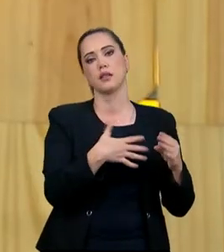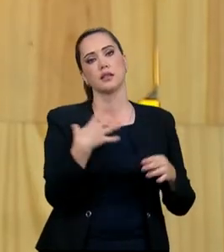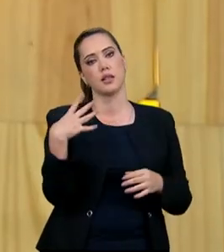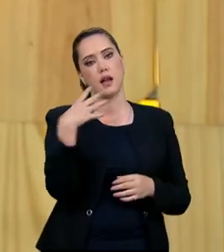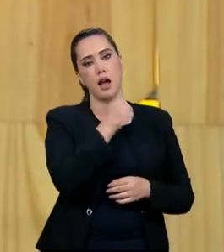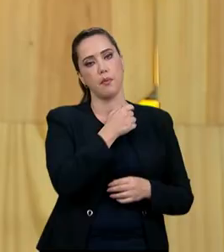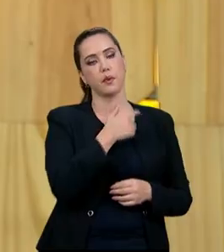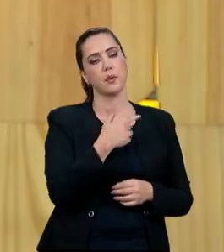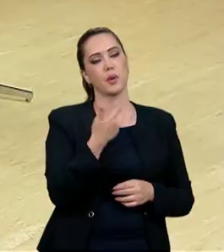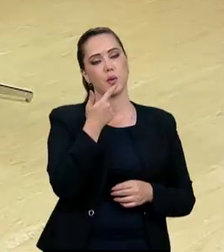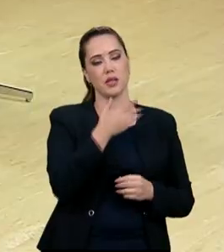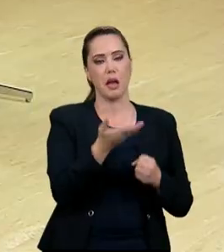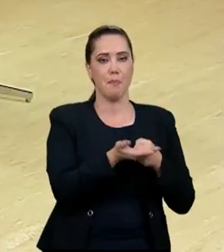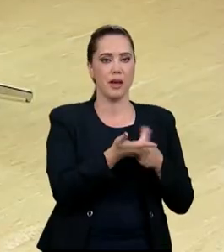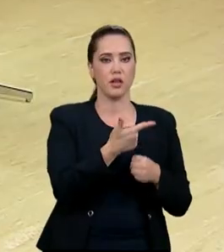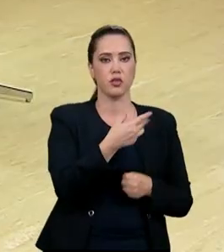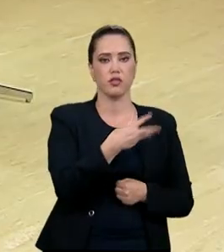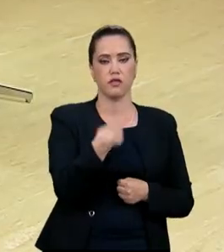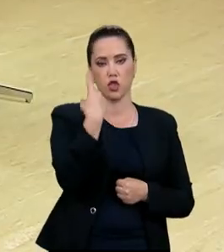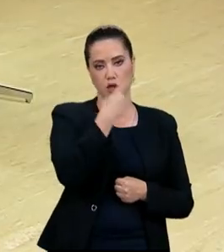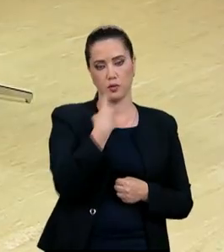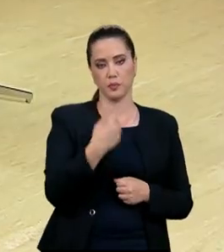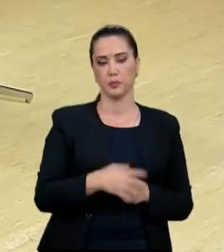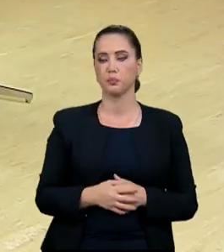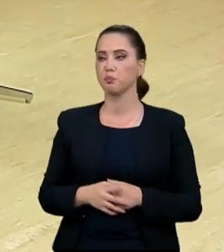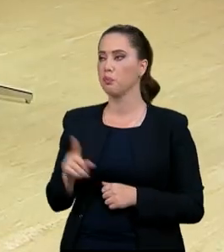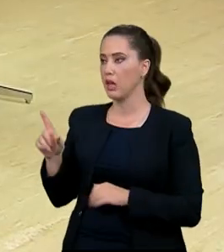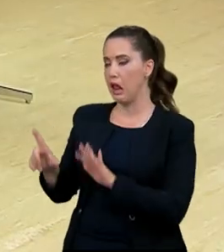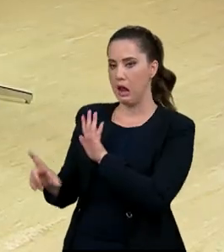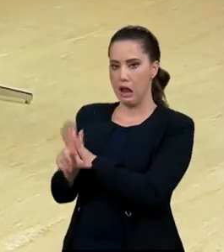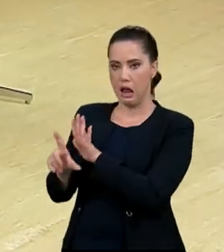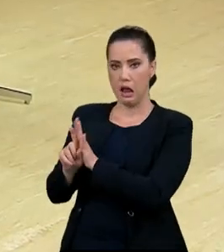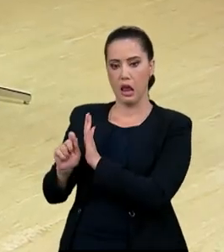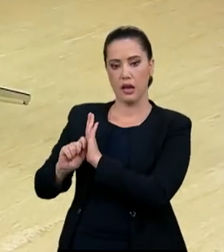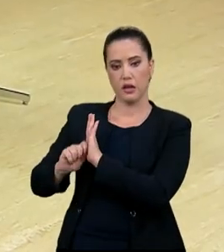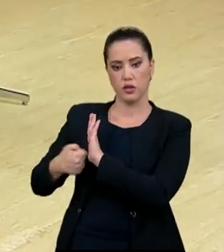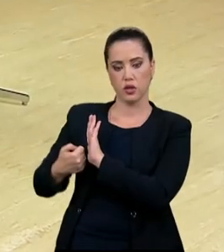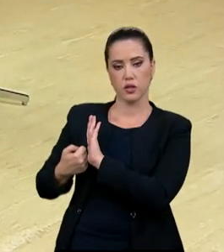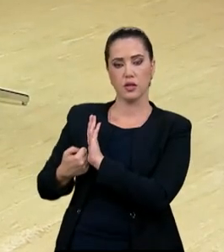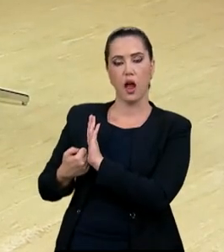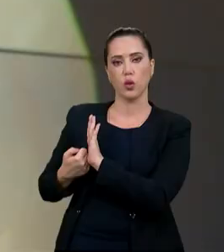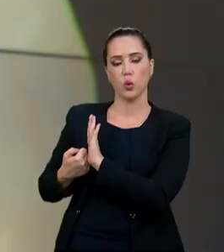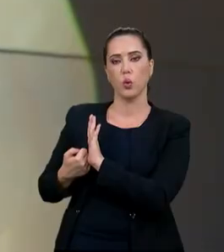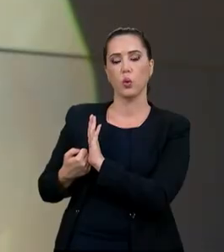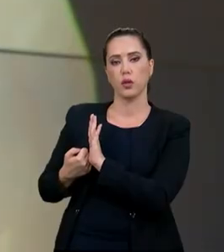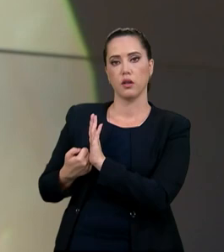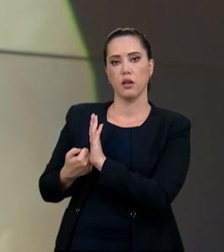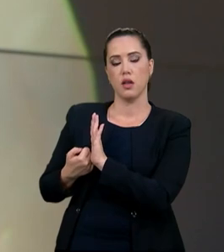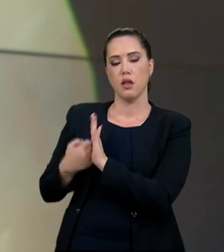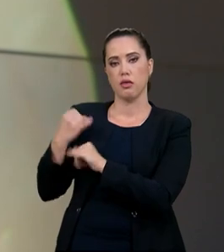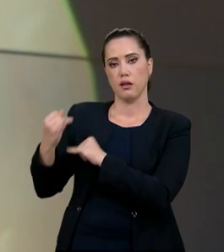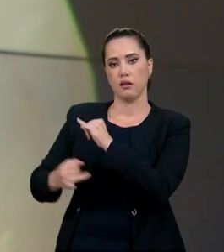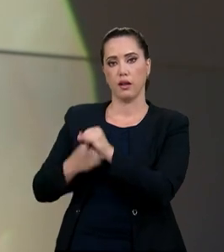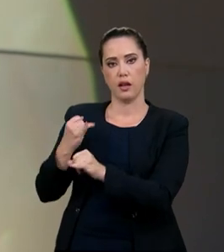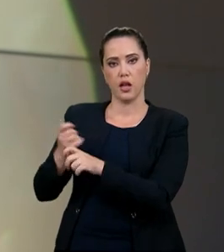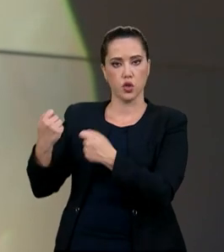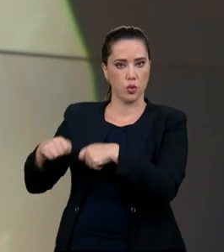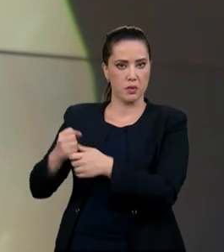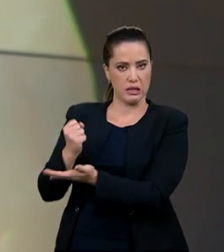23 horas. A lei da assinatura digital dispensa a questão do cartório, é isso? Exatamente,